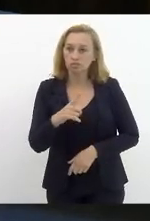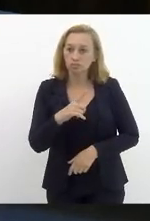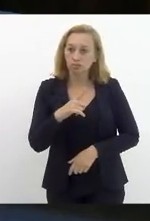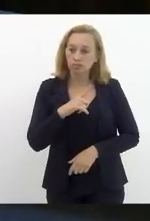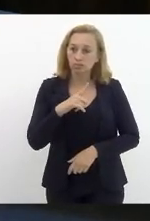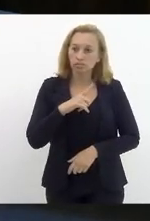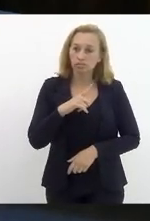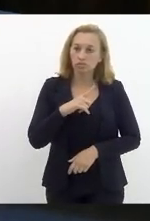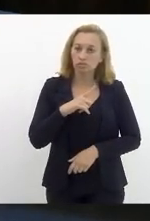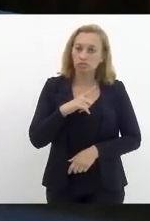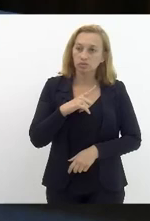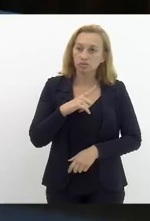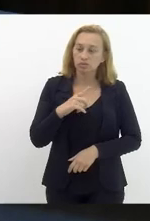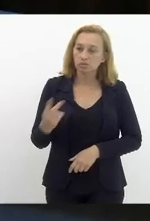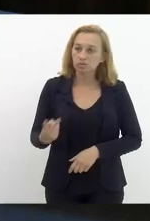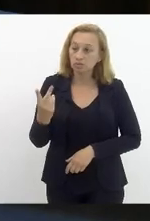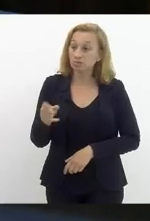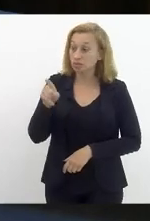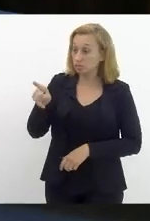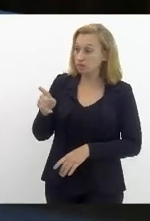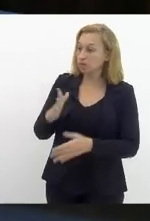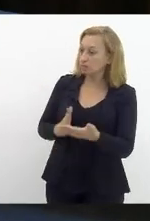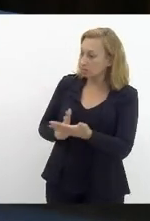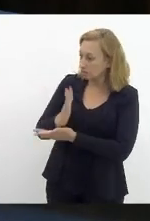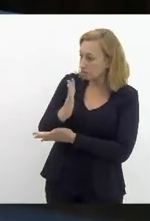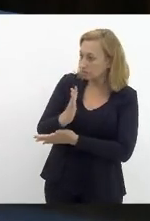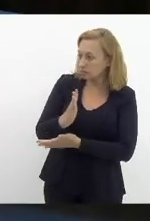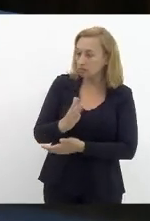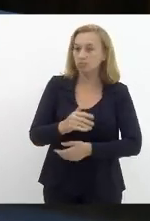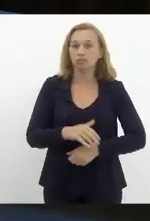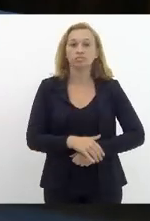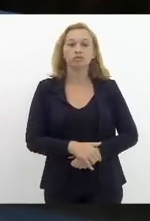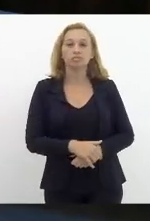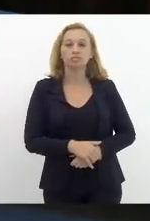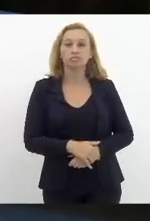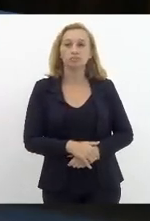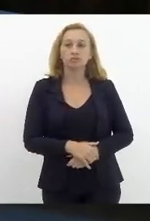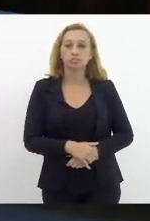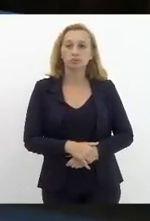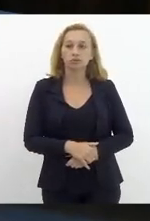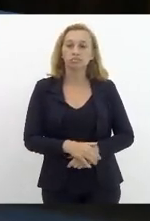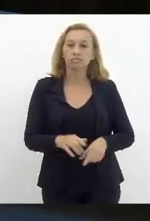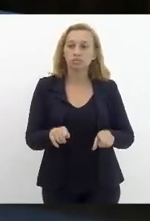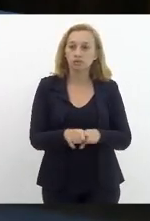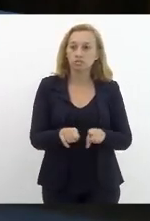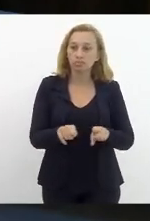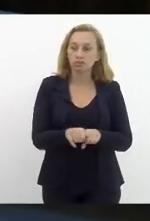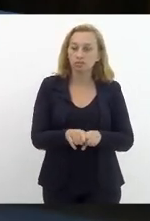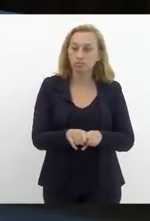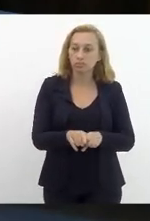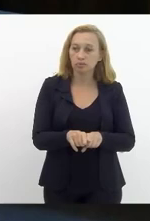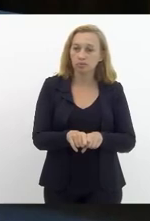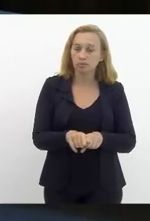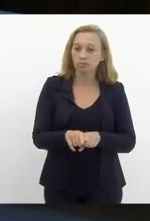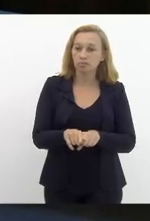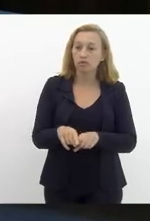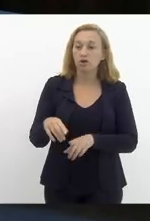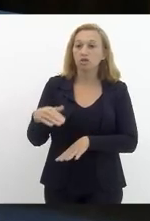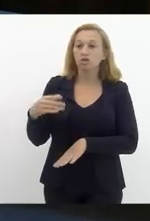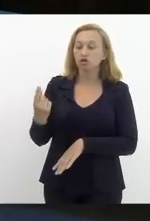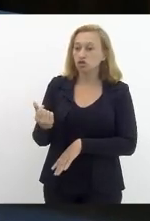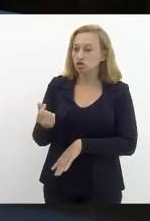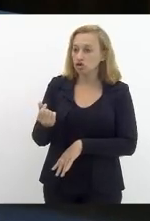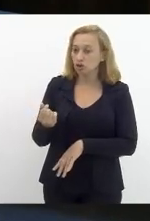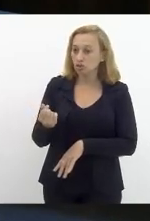que foi aprovado, é garantir a economicidade para os cofres públicos. Não há necessidade